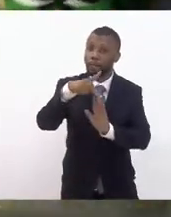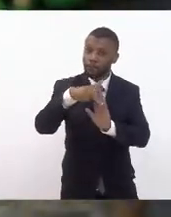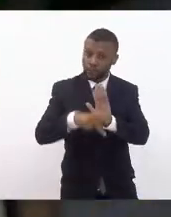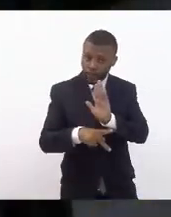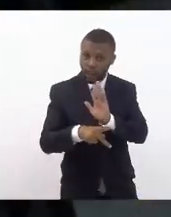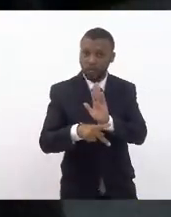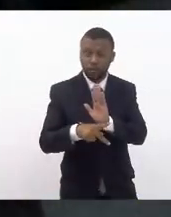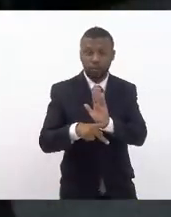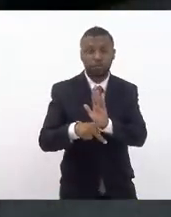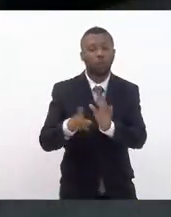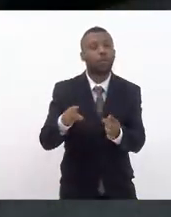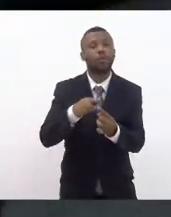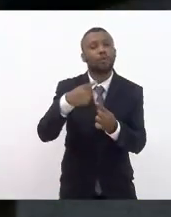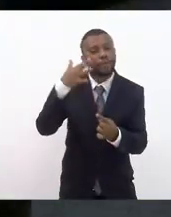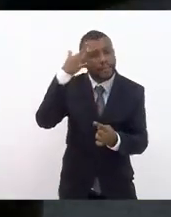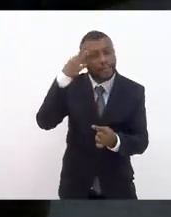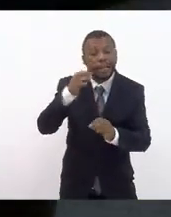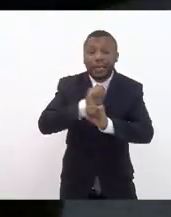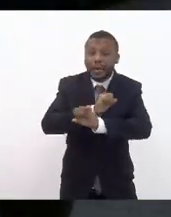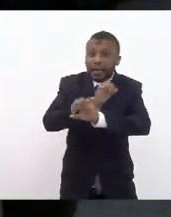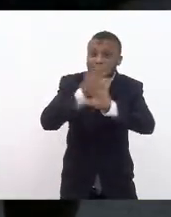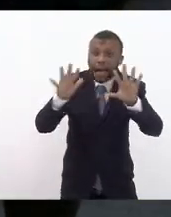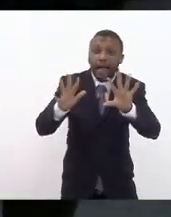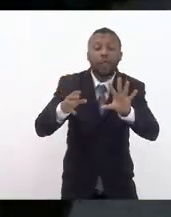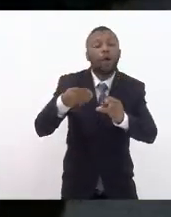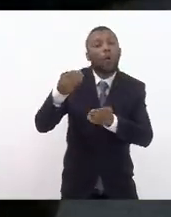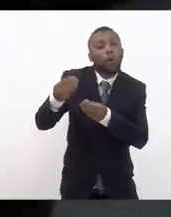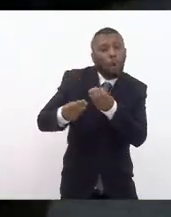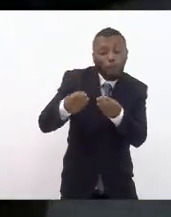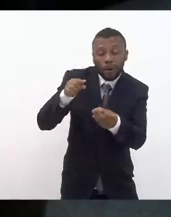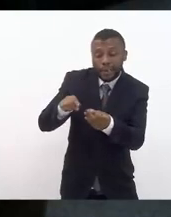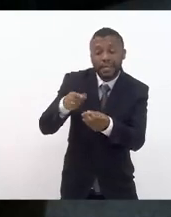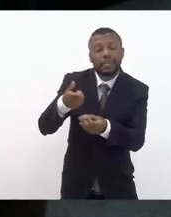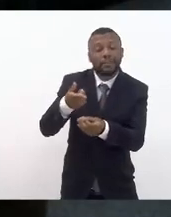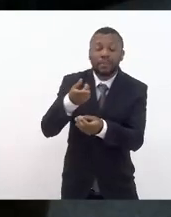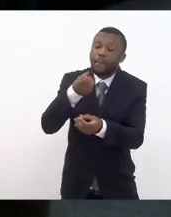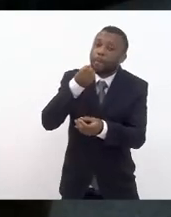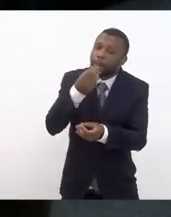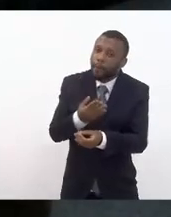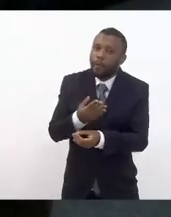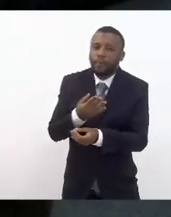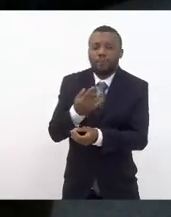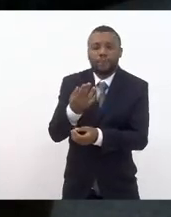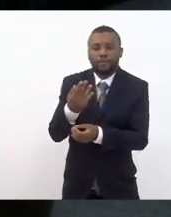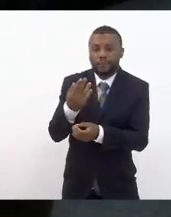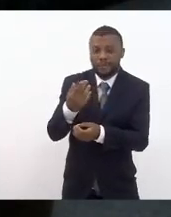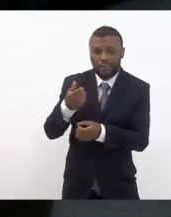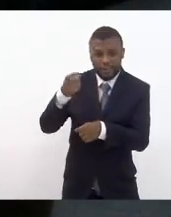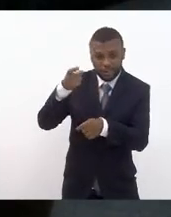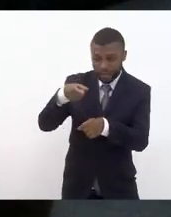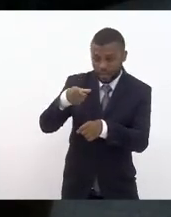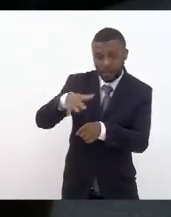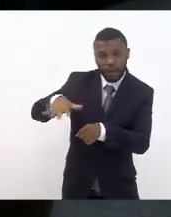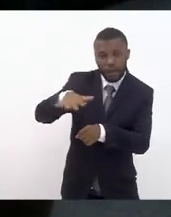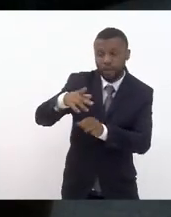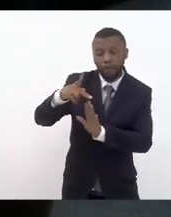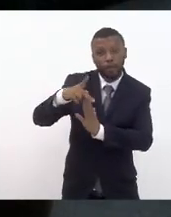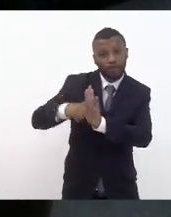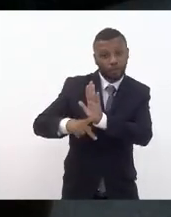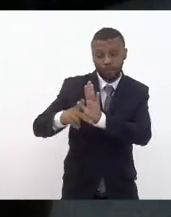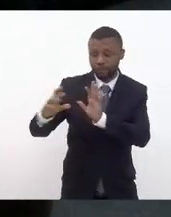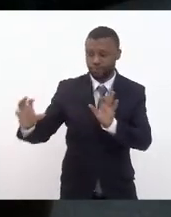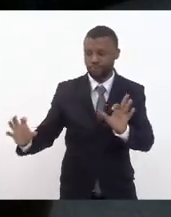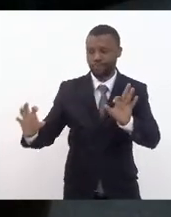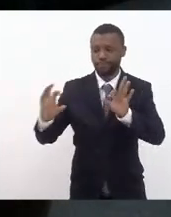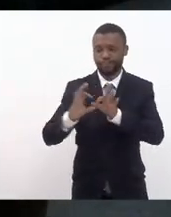por entender o grande e importante benefício que essa incorporação trará à Zona Oeste